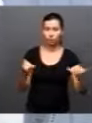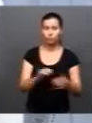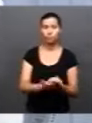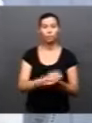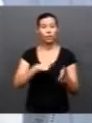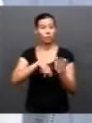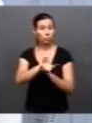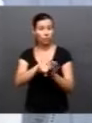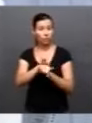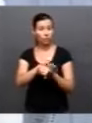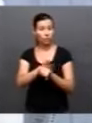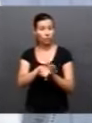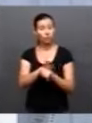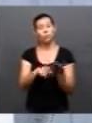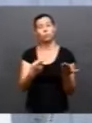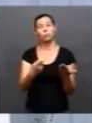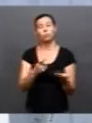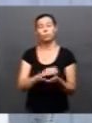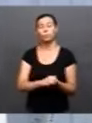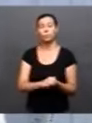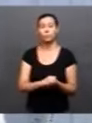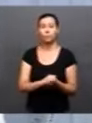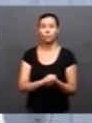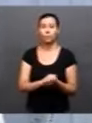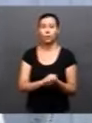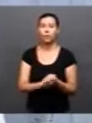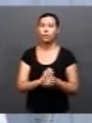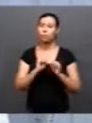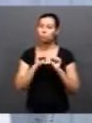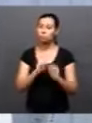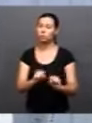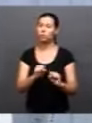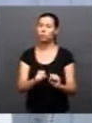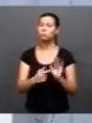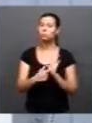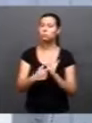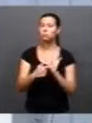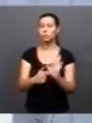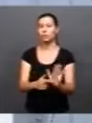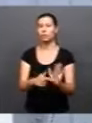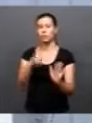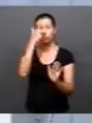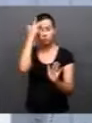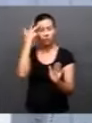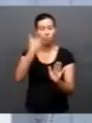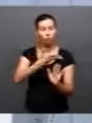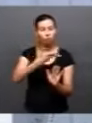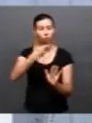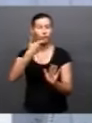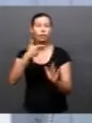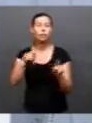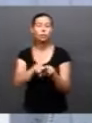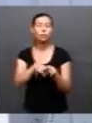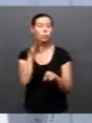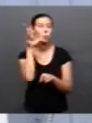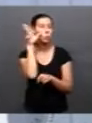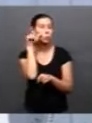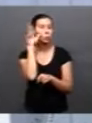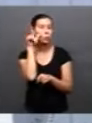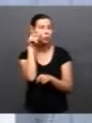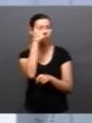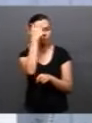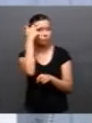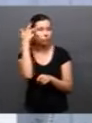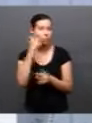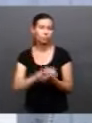tem... Ele é uma pessoa capaz de encantar, ele é capaz de aguçar a nossa curiosidade, né, o cientista.